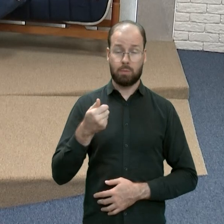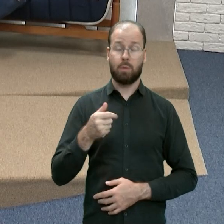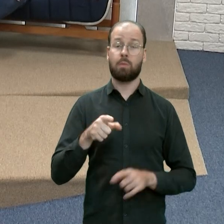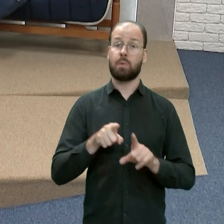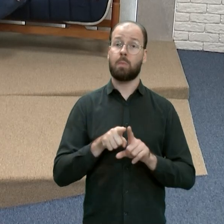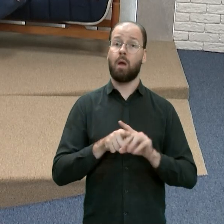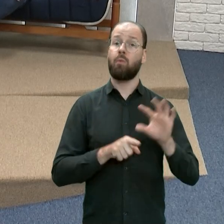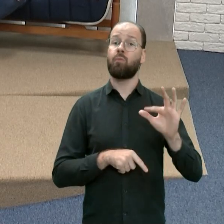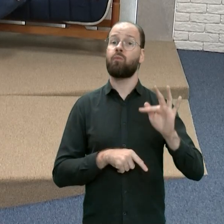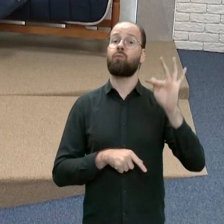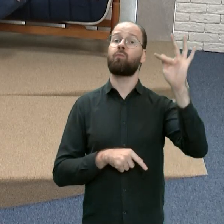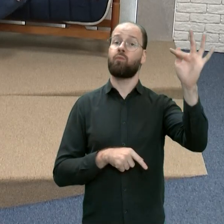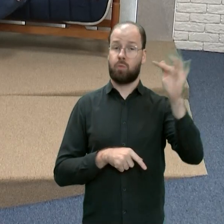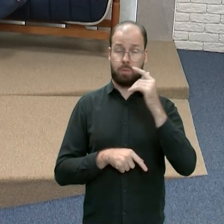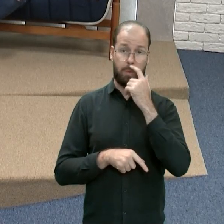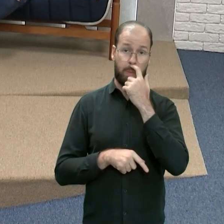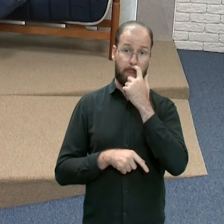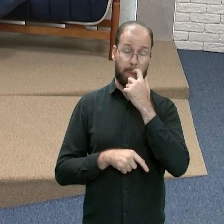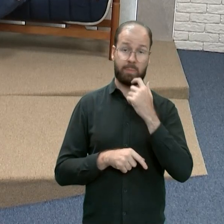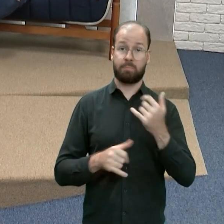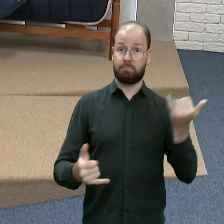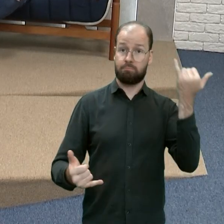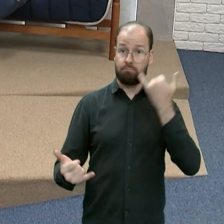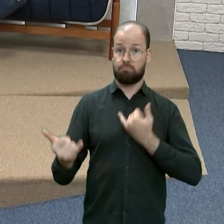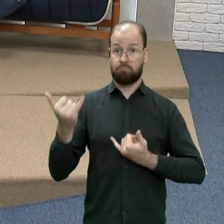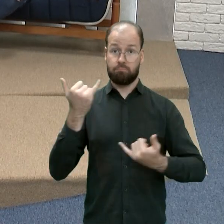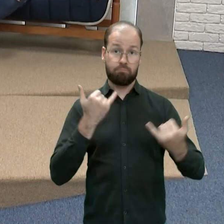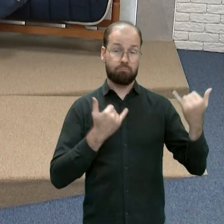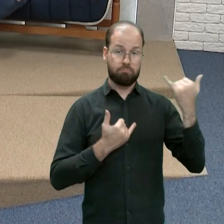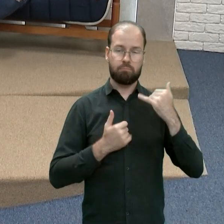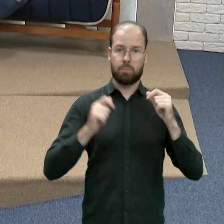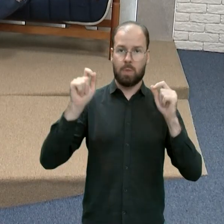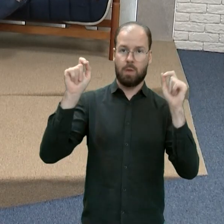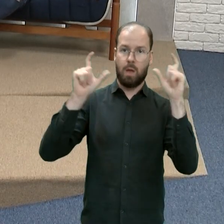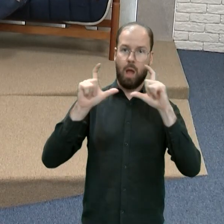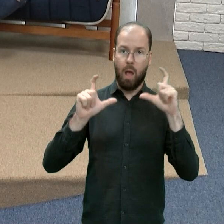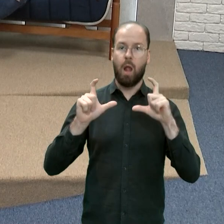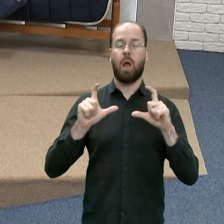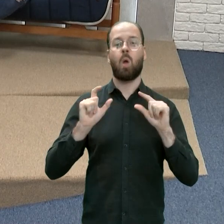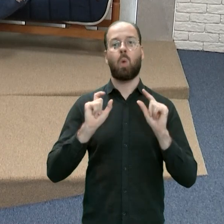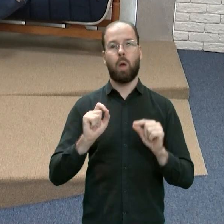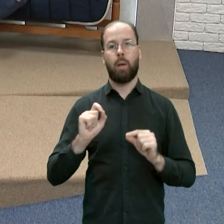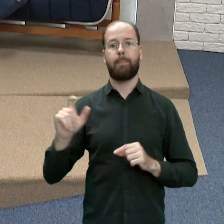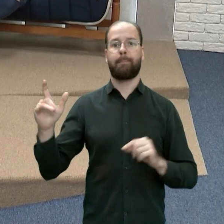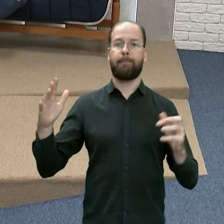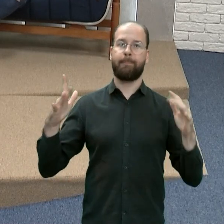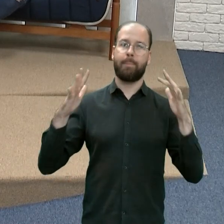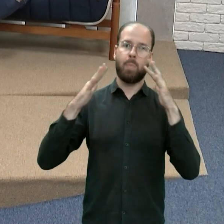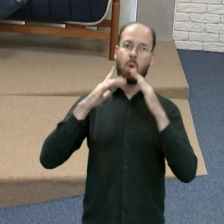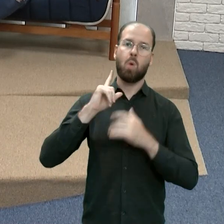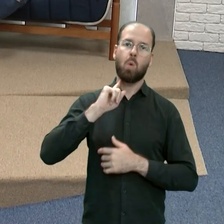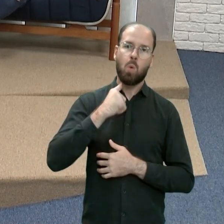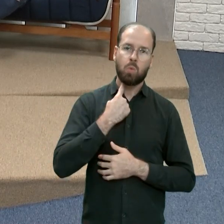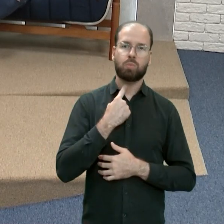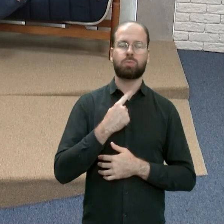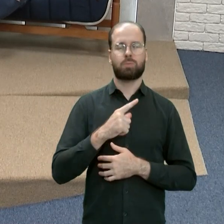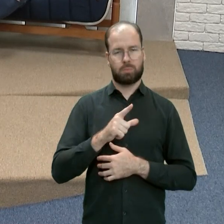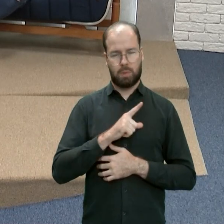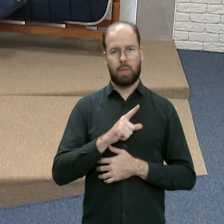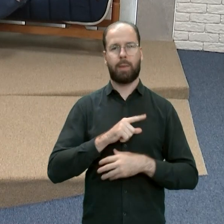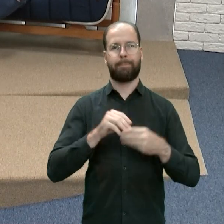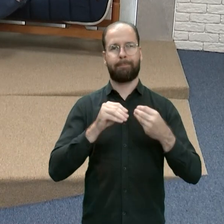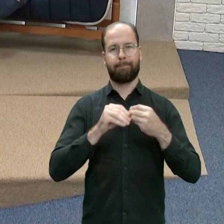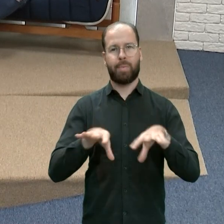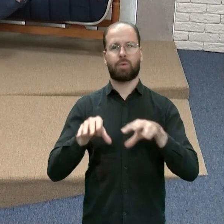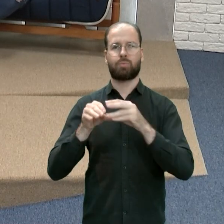longe, né? Porque os alertas estão sempre aí, né, professor? Os alertas de que a poluição está destruindo cada vez mais,